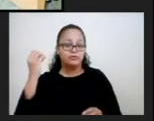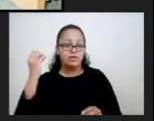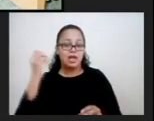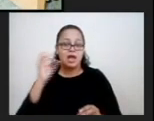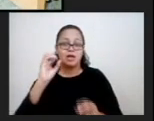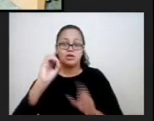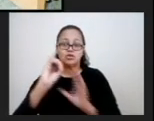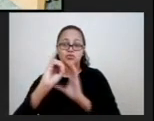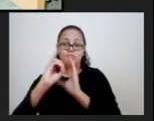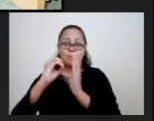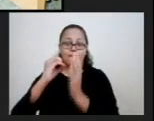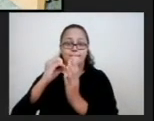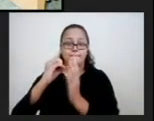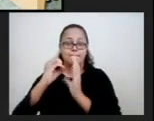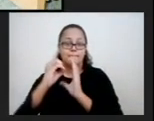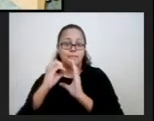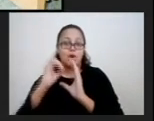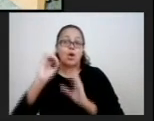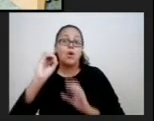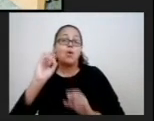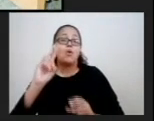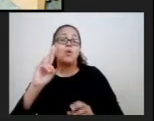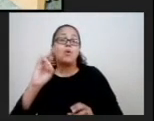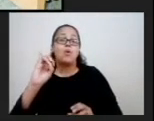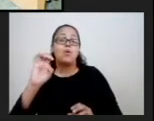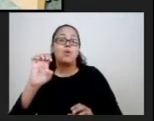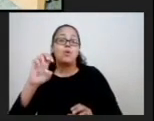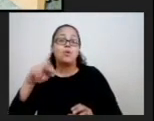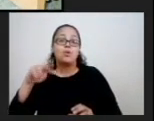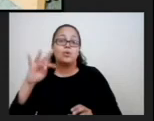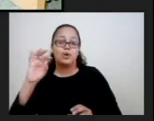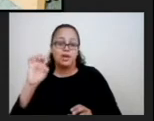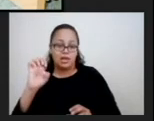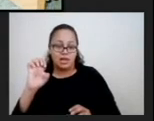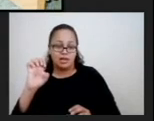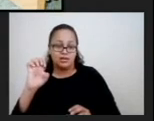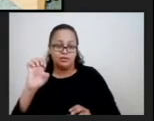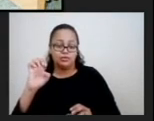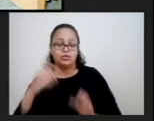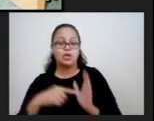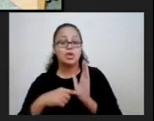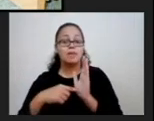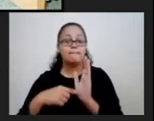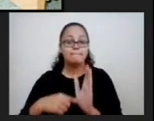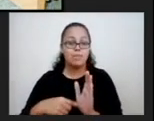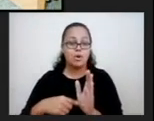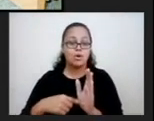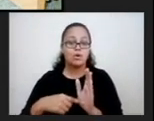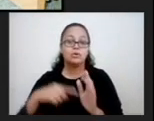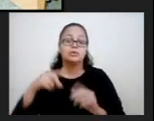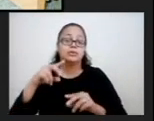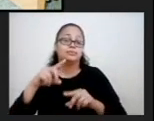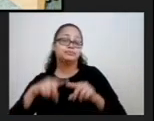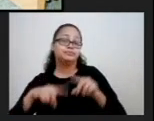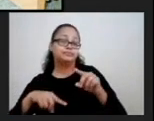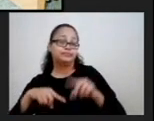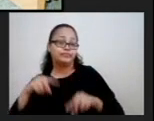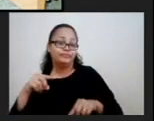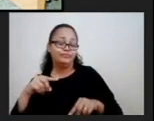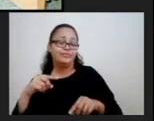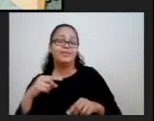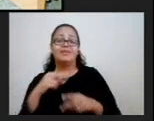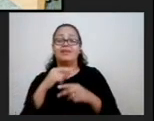Justamente para outras cidades lá onde ele ia fazer comércio. E aquilo era muito diferente da